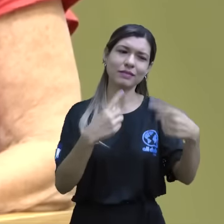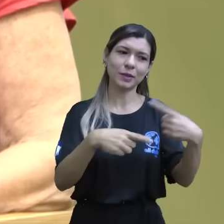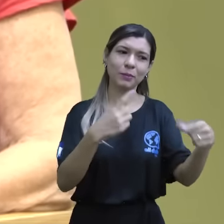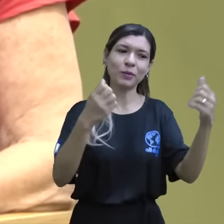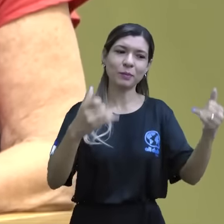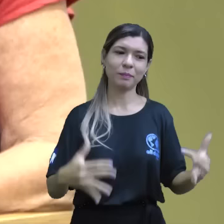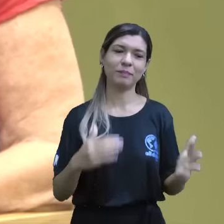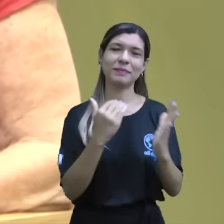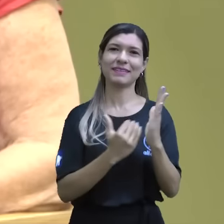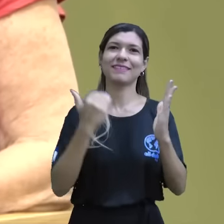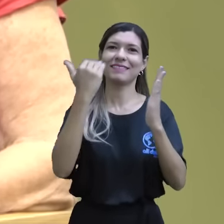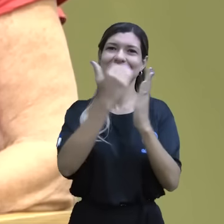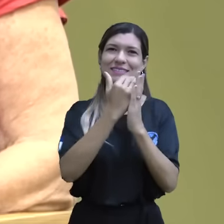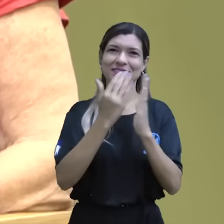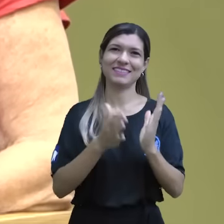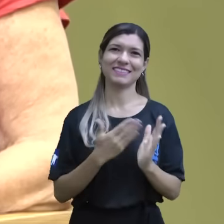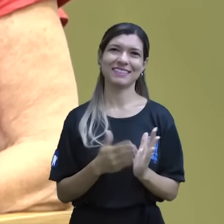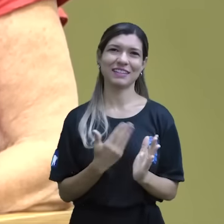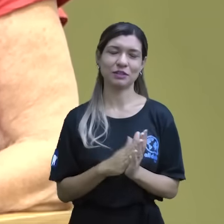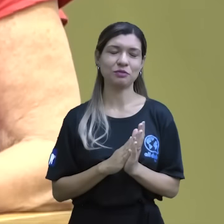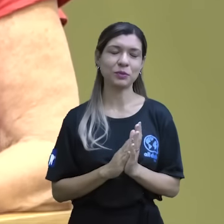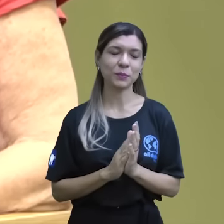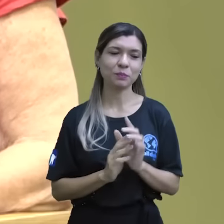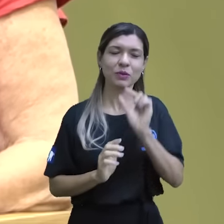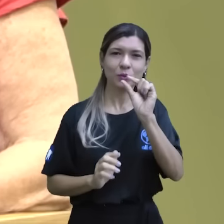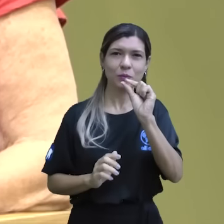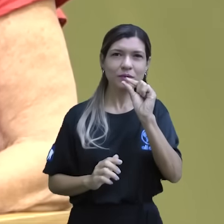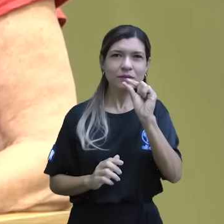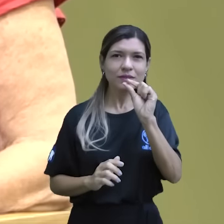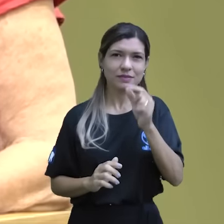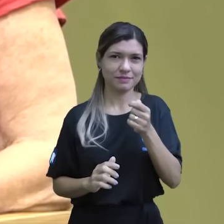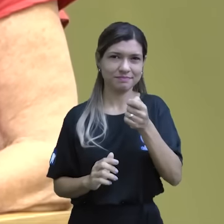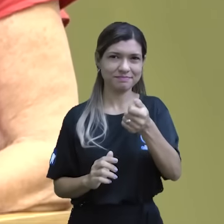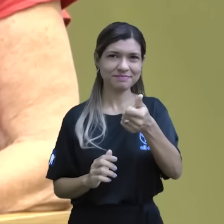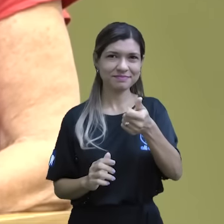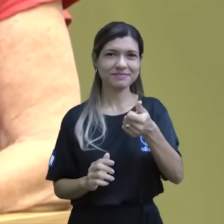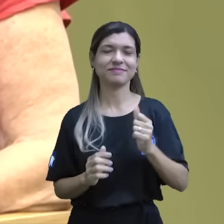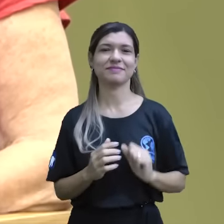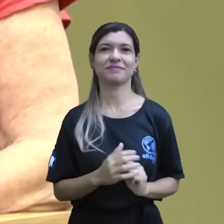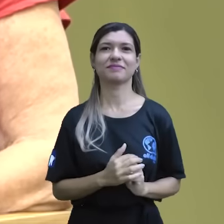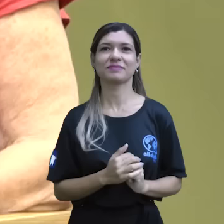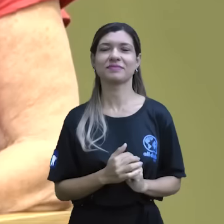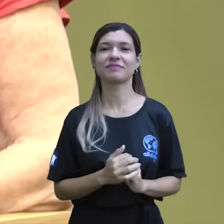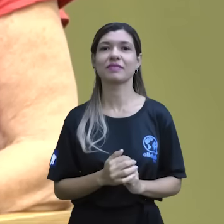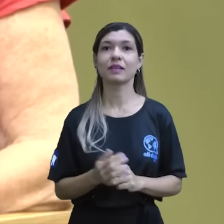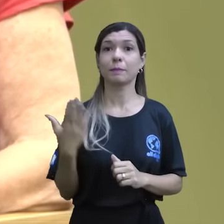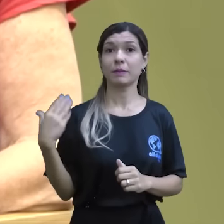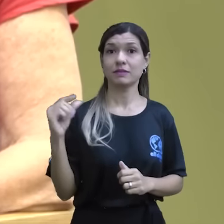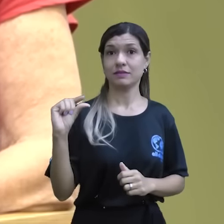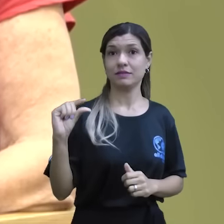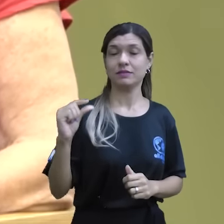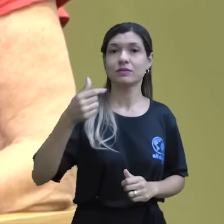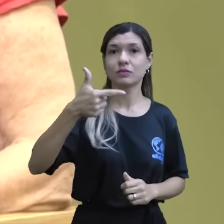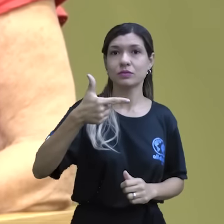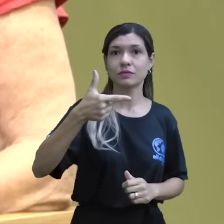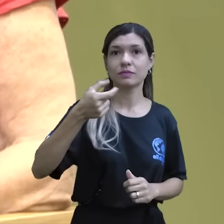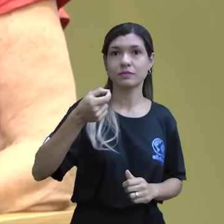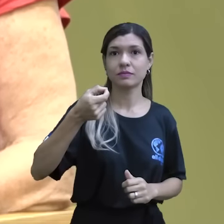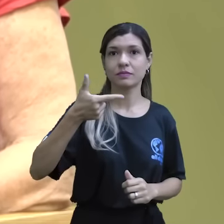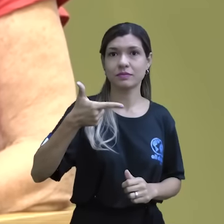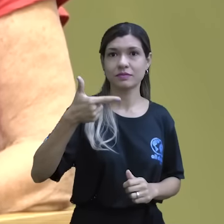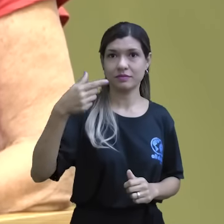Em 2023, eu tive uma experiência muito emocionante também. Eu fui chamada para